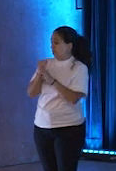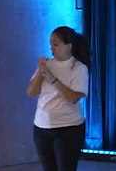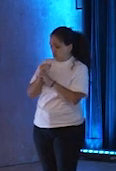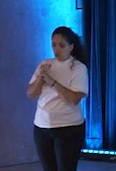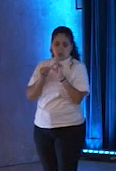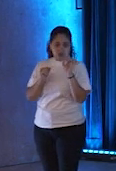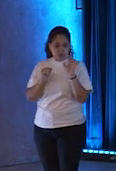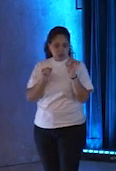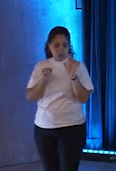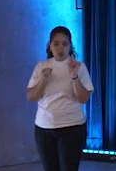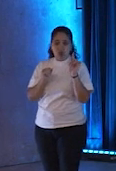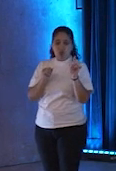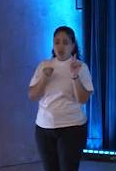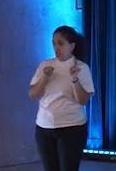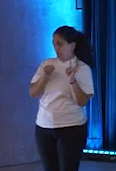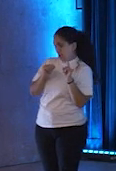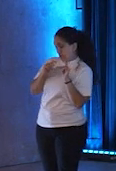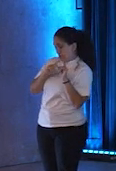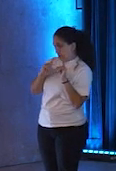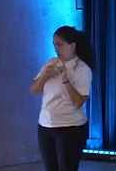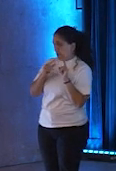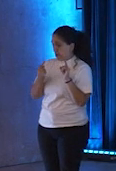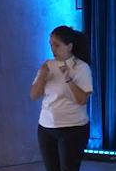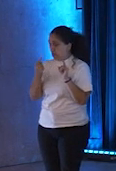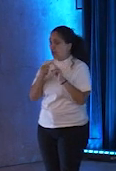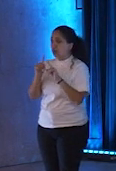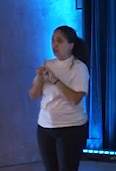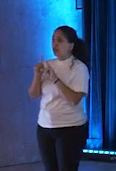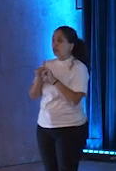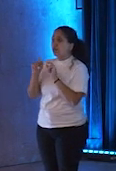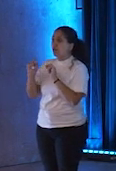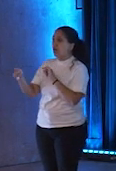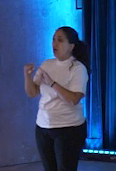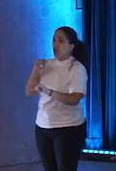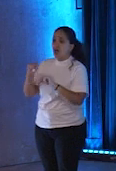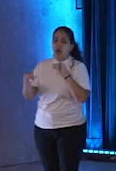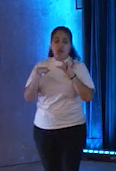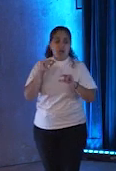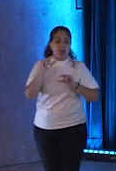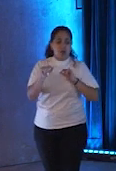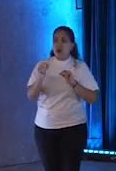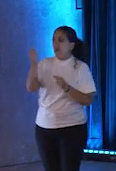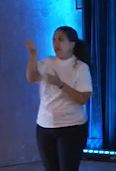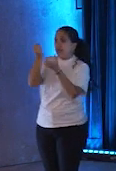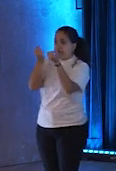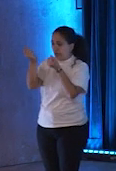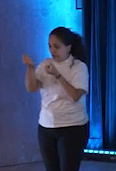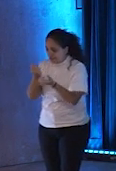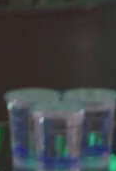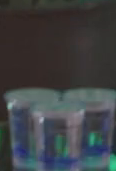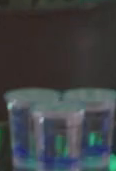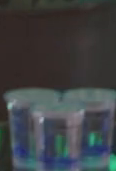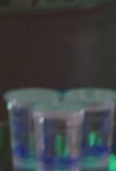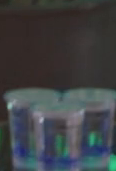só privilegia a privacidade, mas também o princípio da escolha por todas essas gavetas que ele